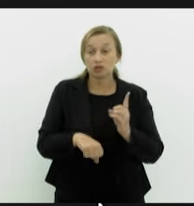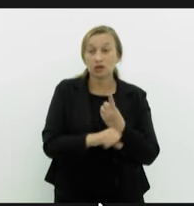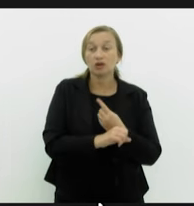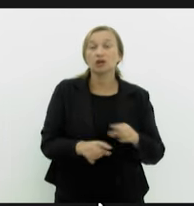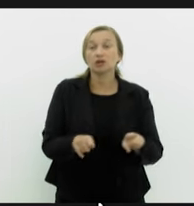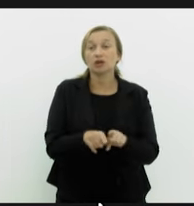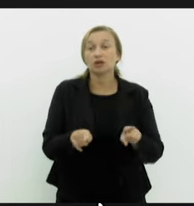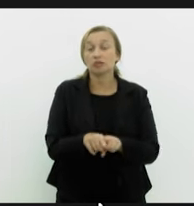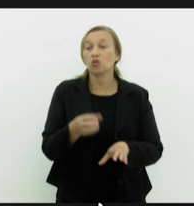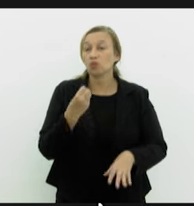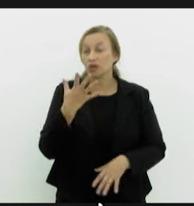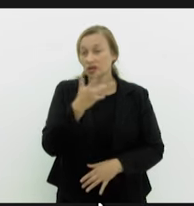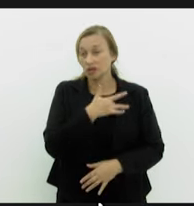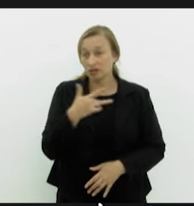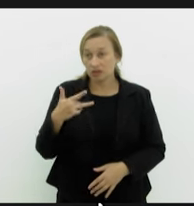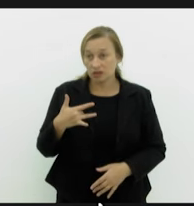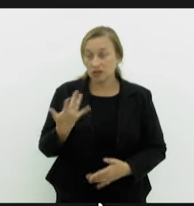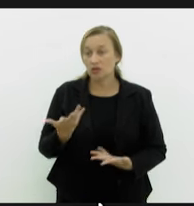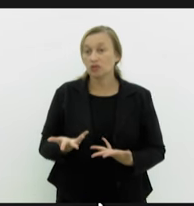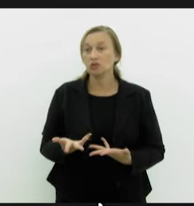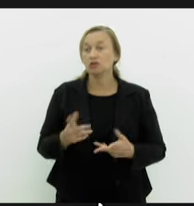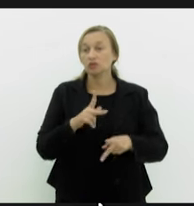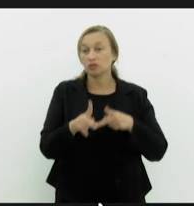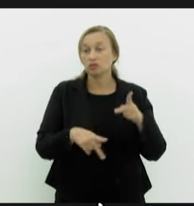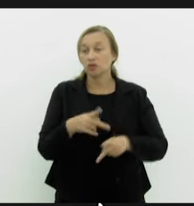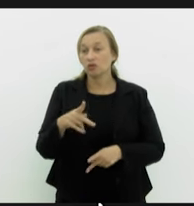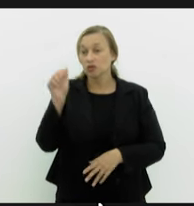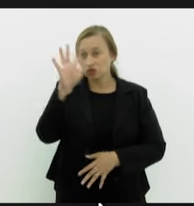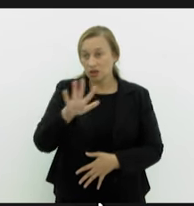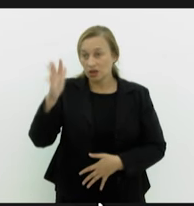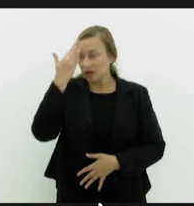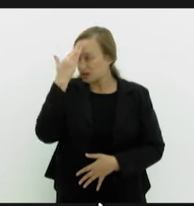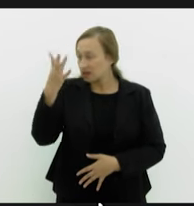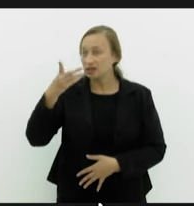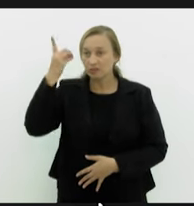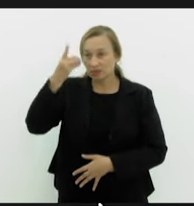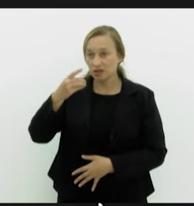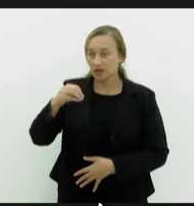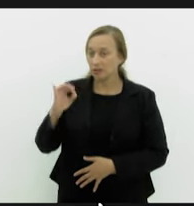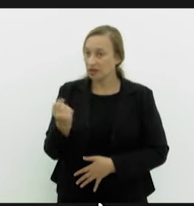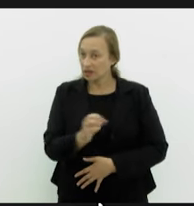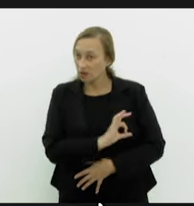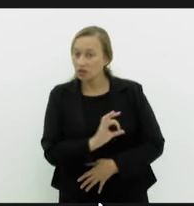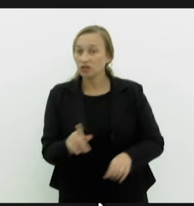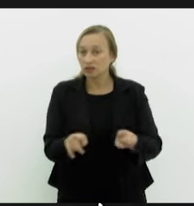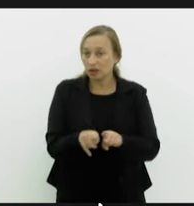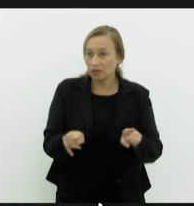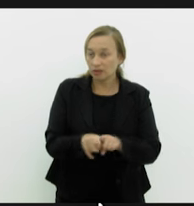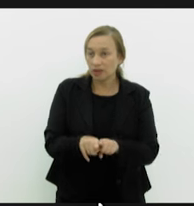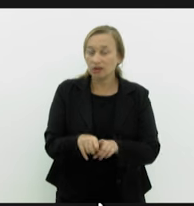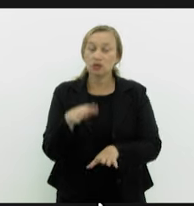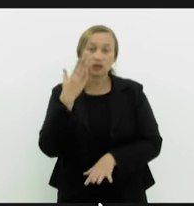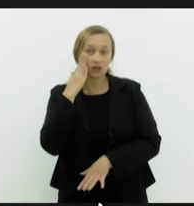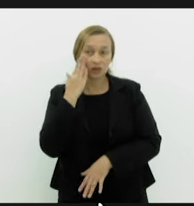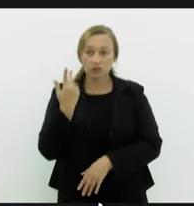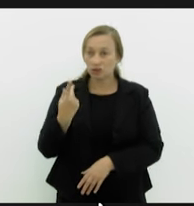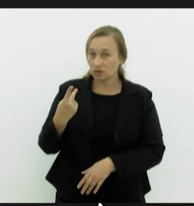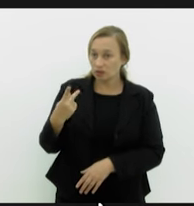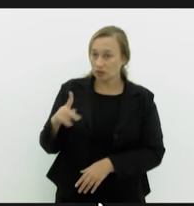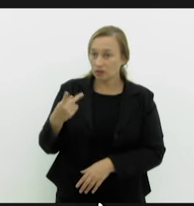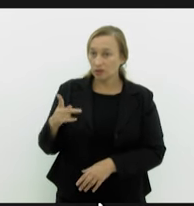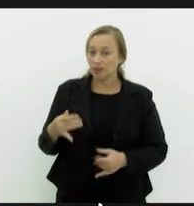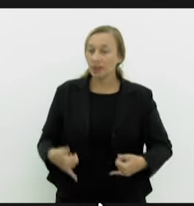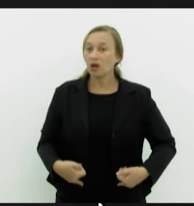da população em geral. Agradecer a deputada Marta Rocha também pela sua compreensão. É